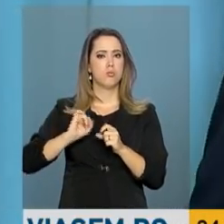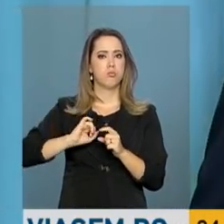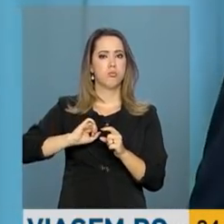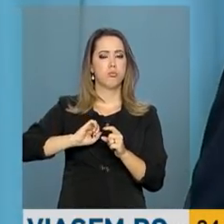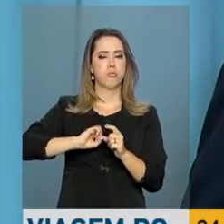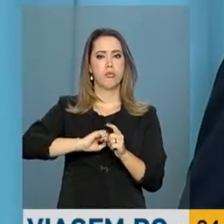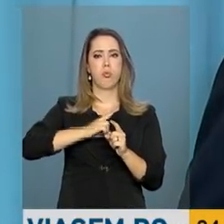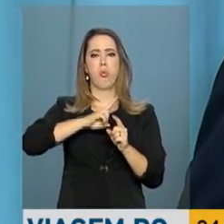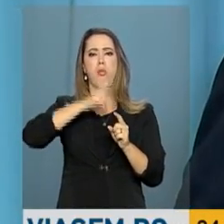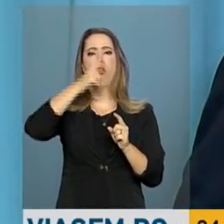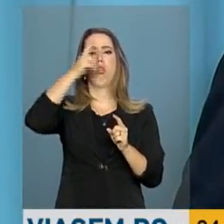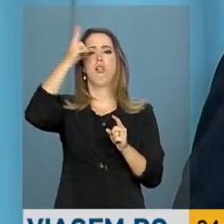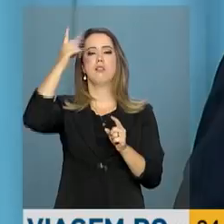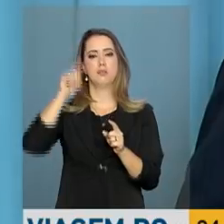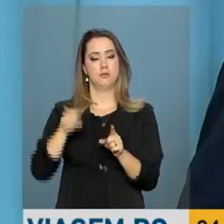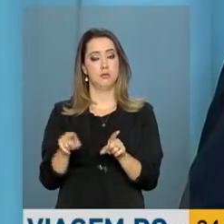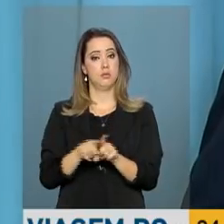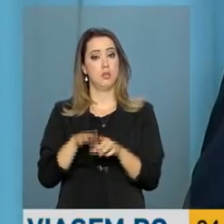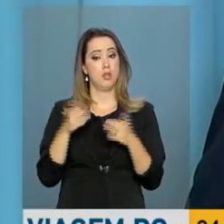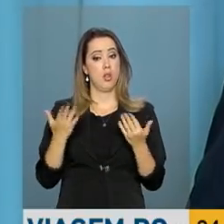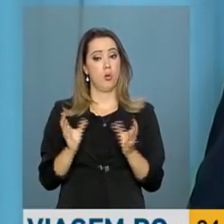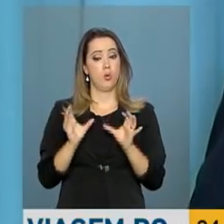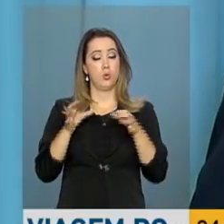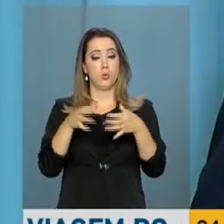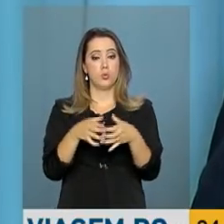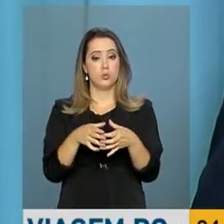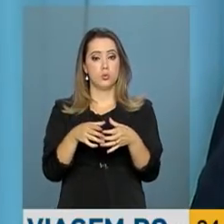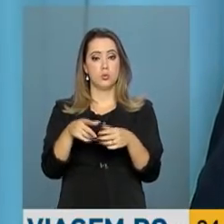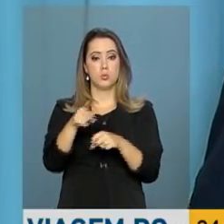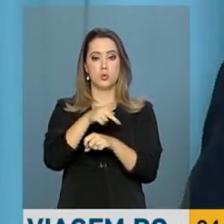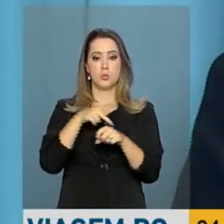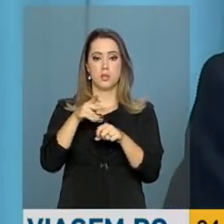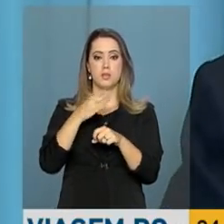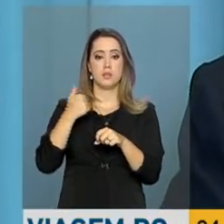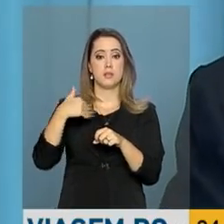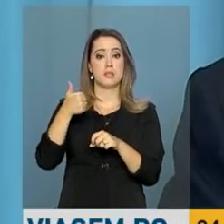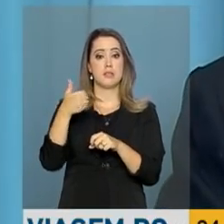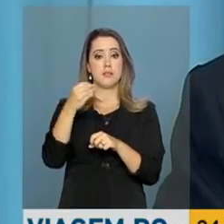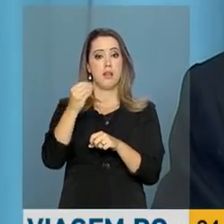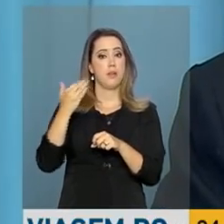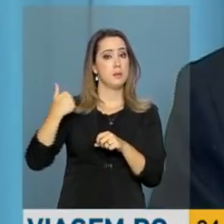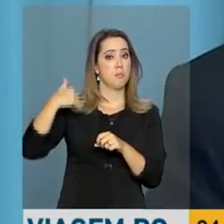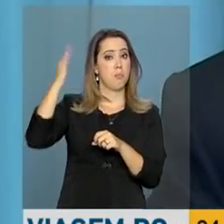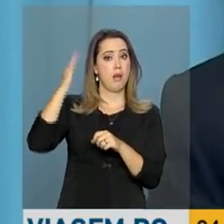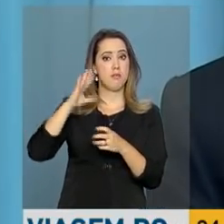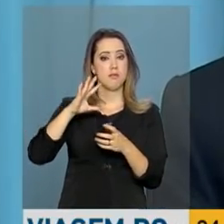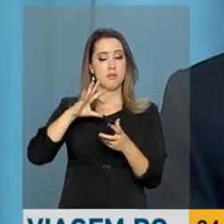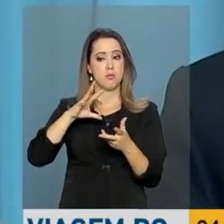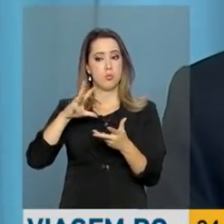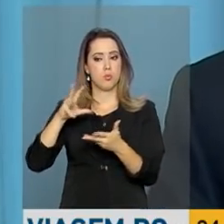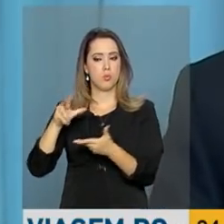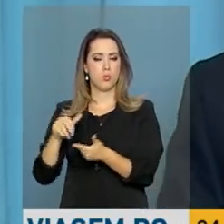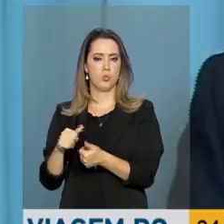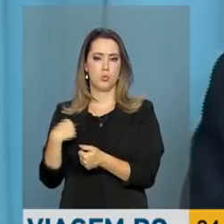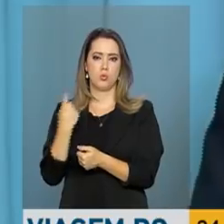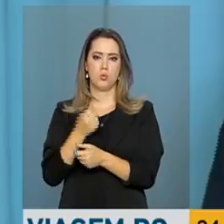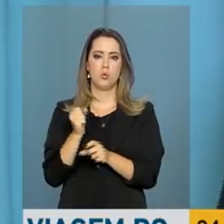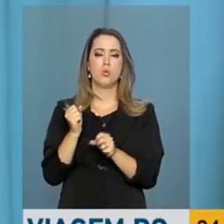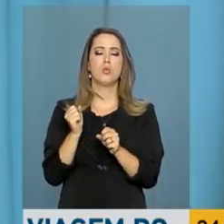100 e entrou para o grupo dos 10 maiores do mundo. Nós constituímos um